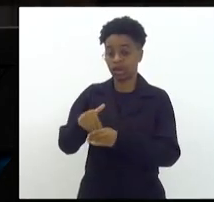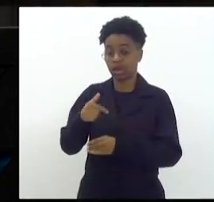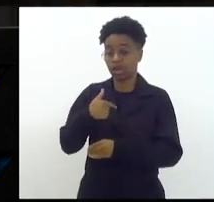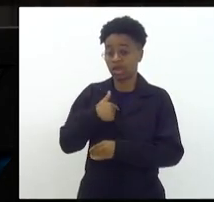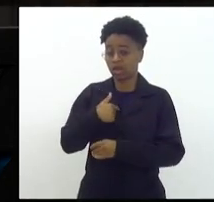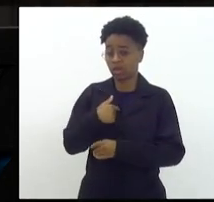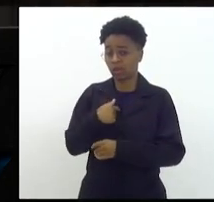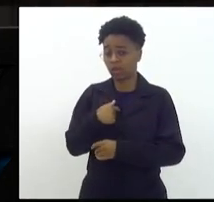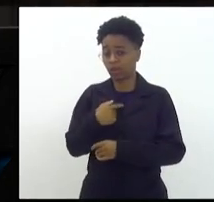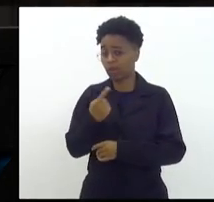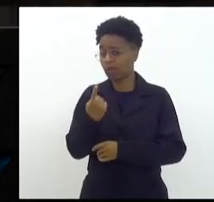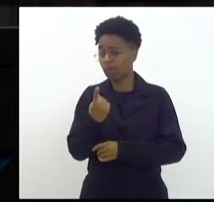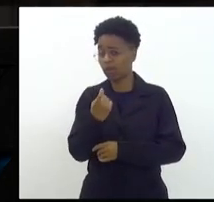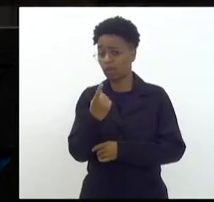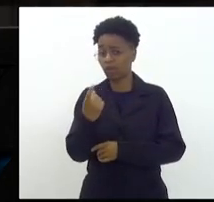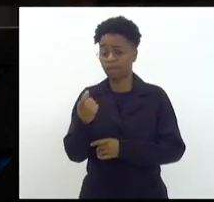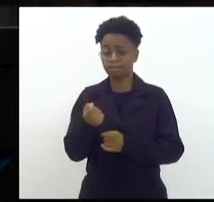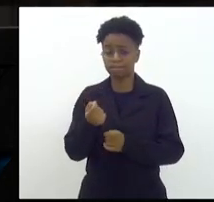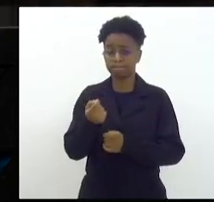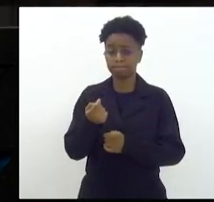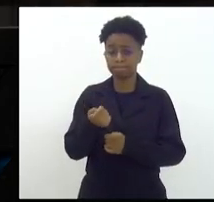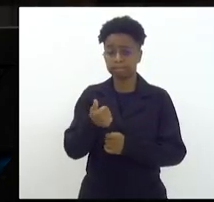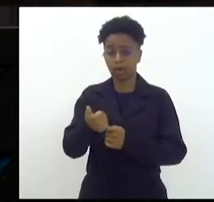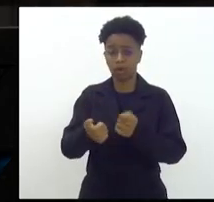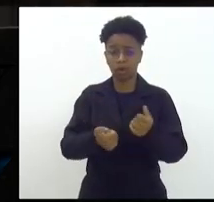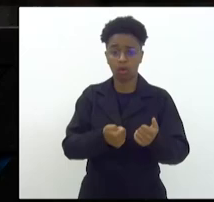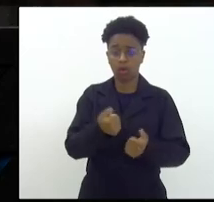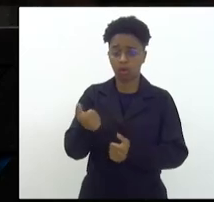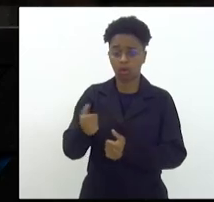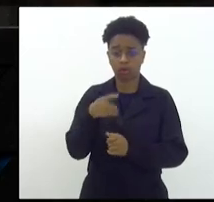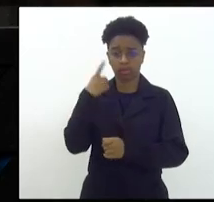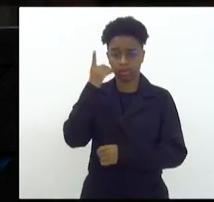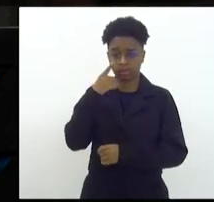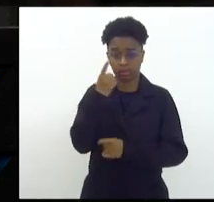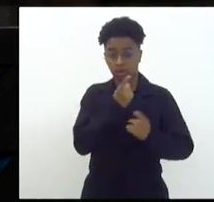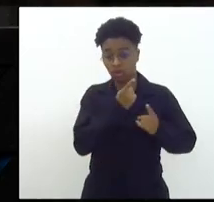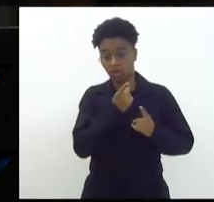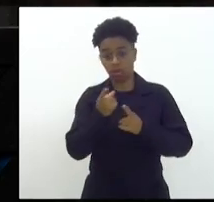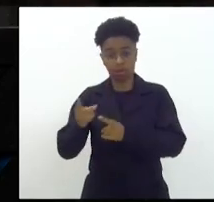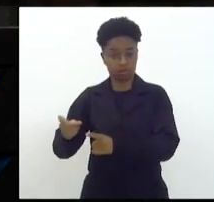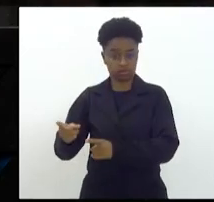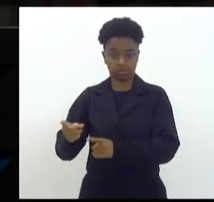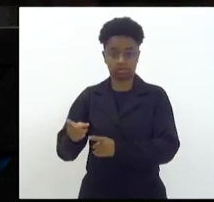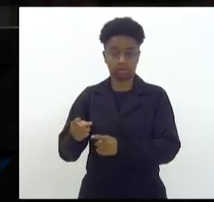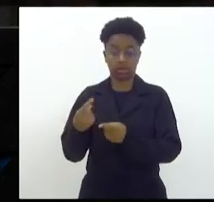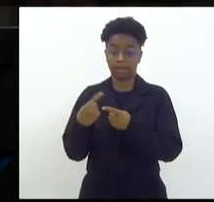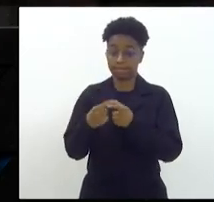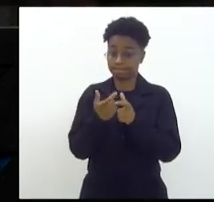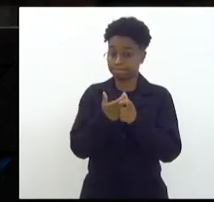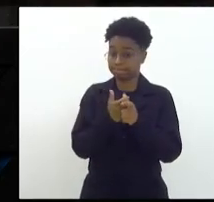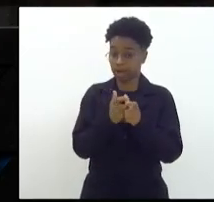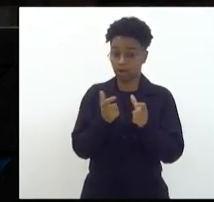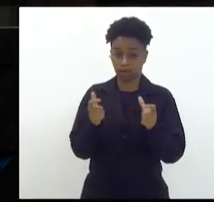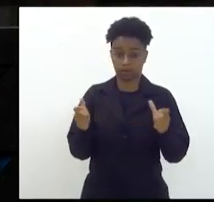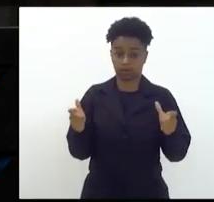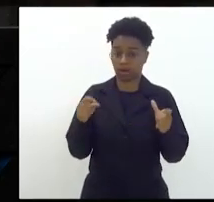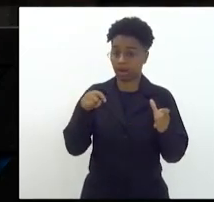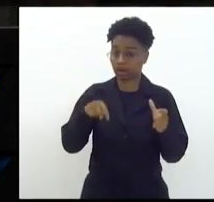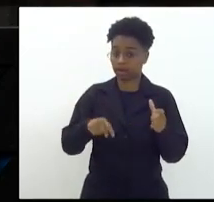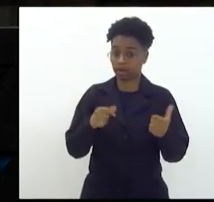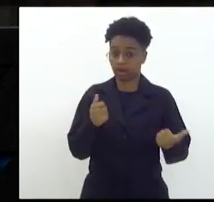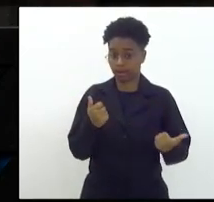deputados dessa casa que se surgiu contra mesmo porque a maioria do Parlamento